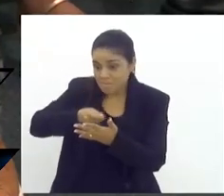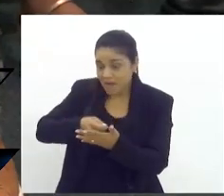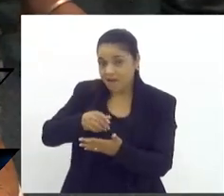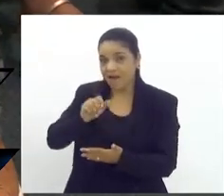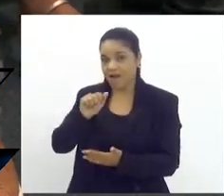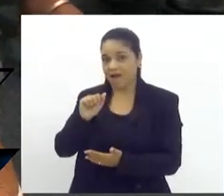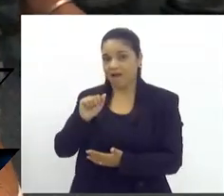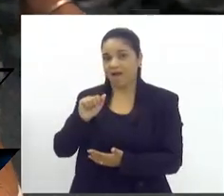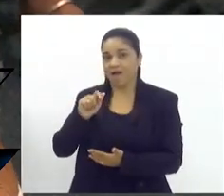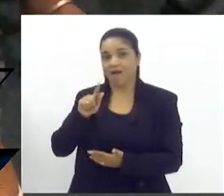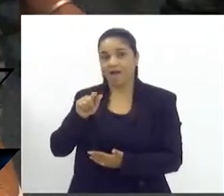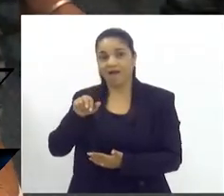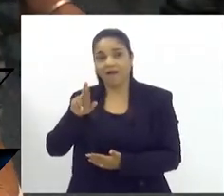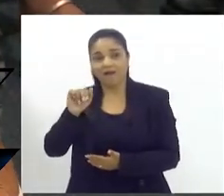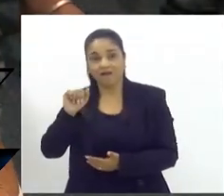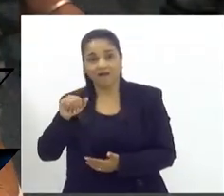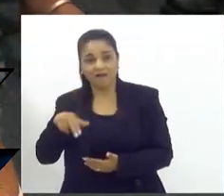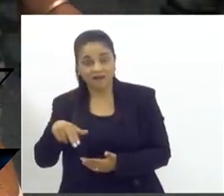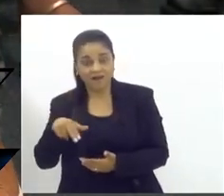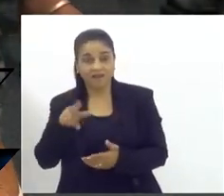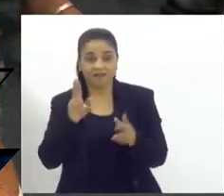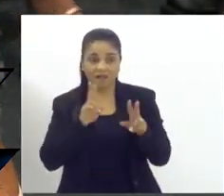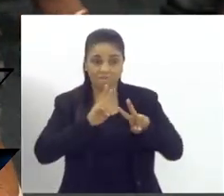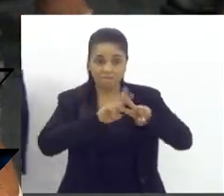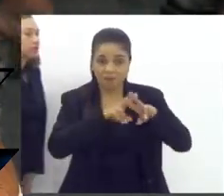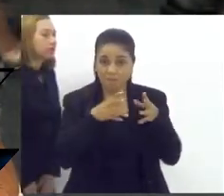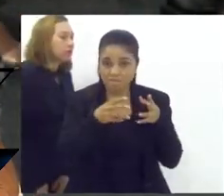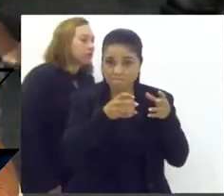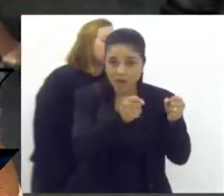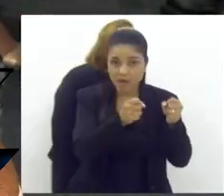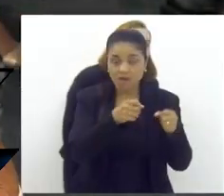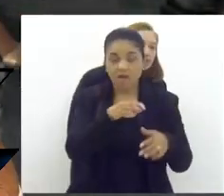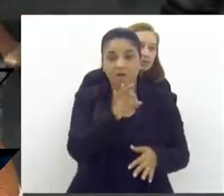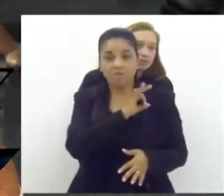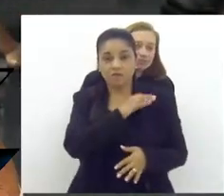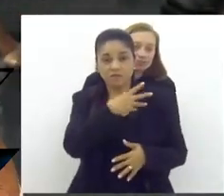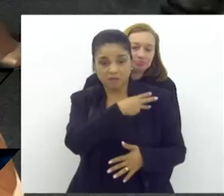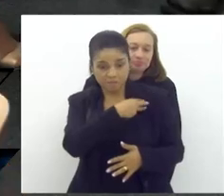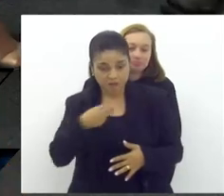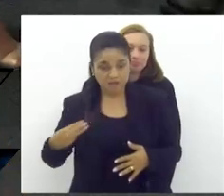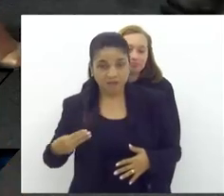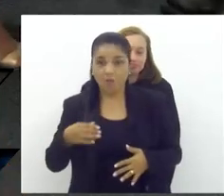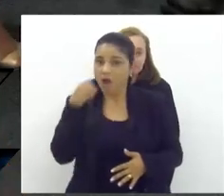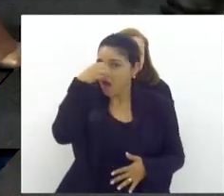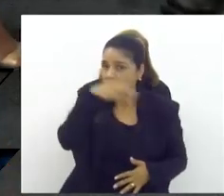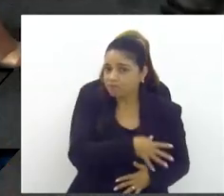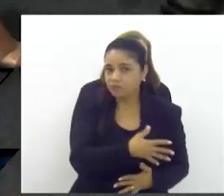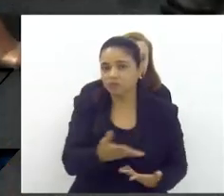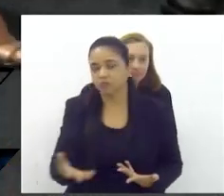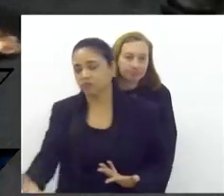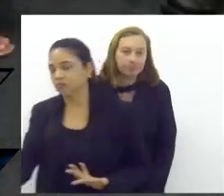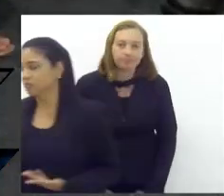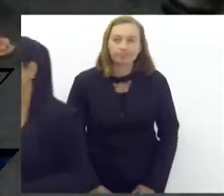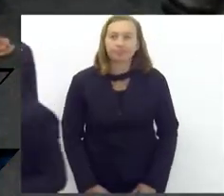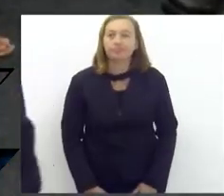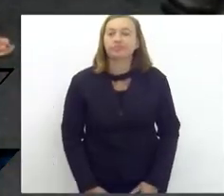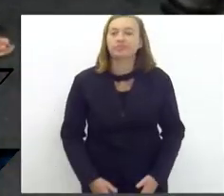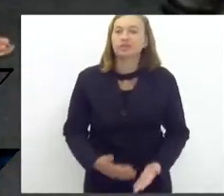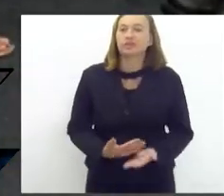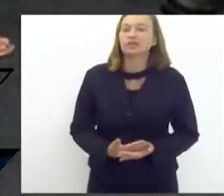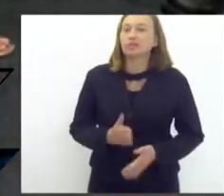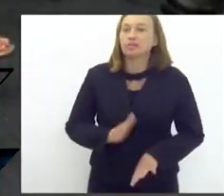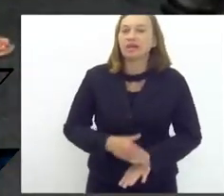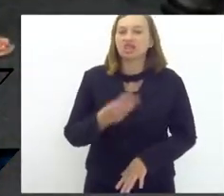quem tá detida como preso da polícia militar e é um absurdo que o reformado que depois